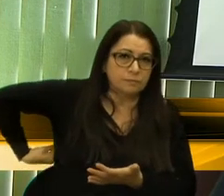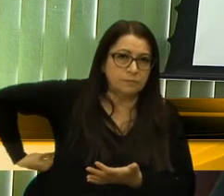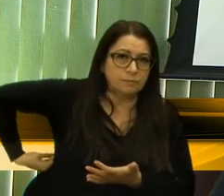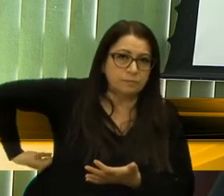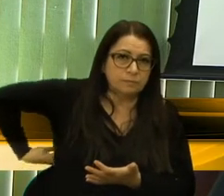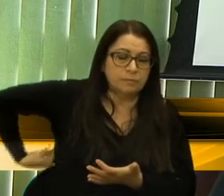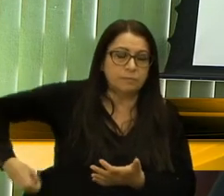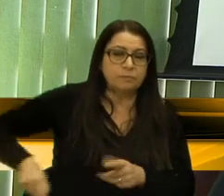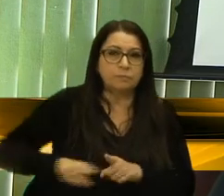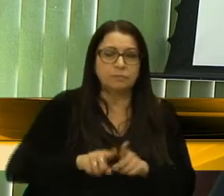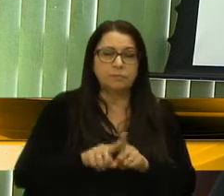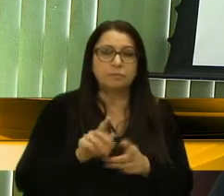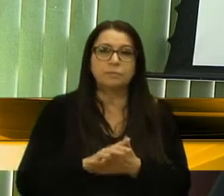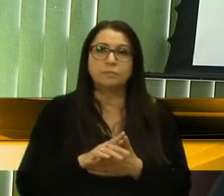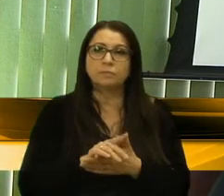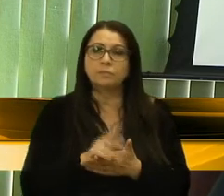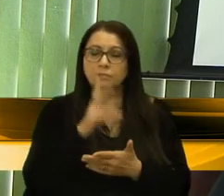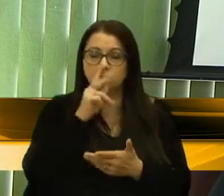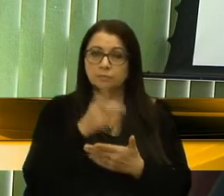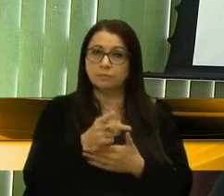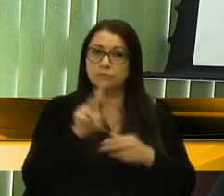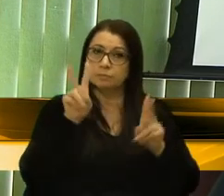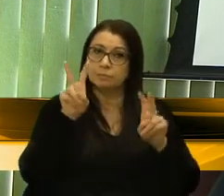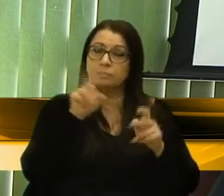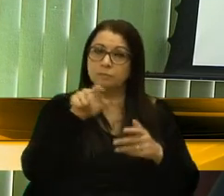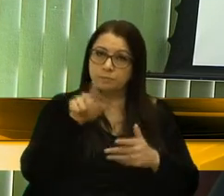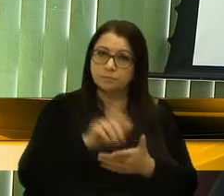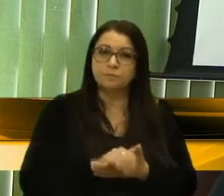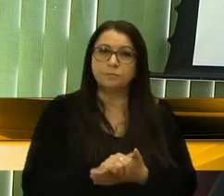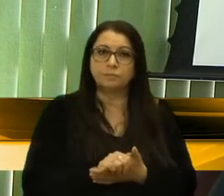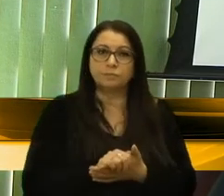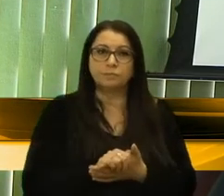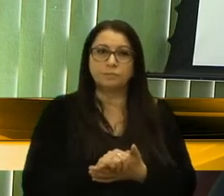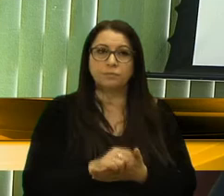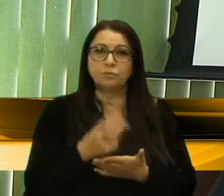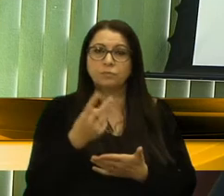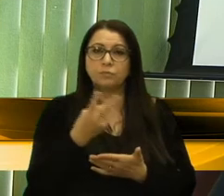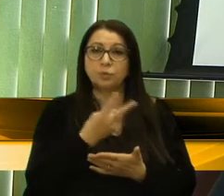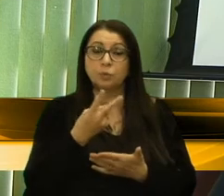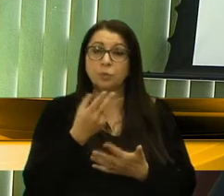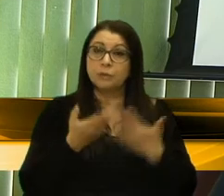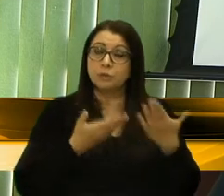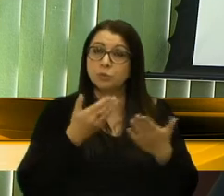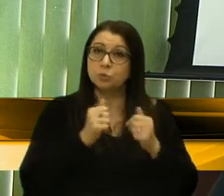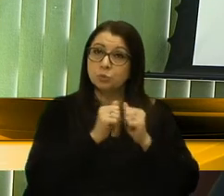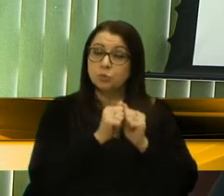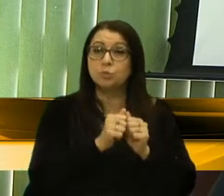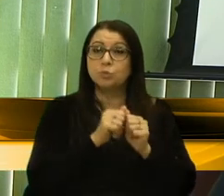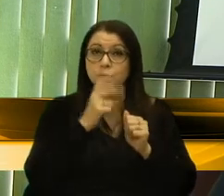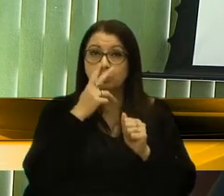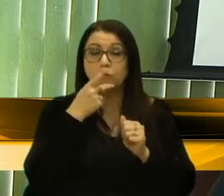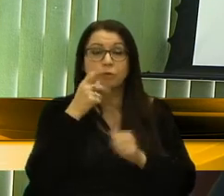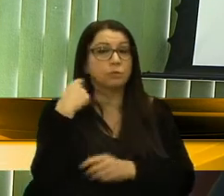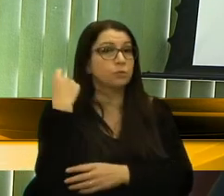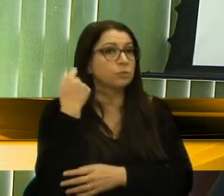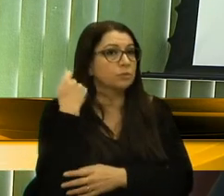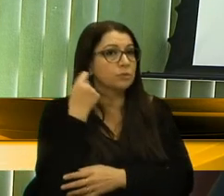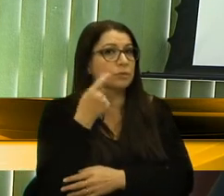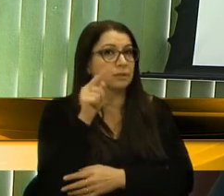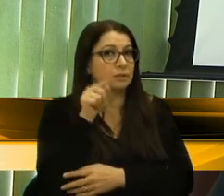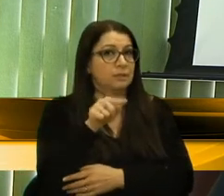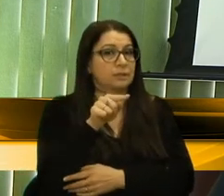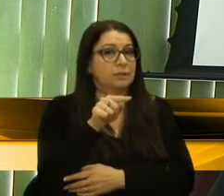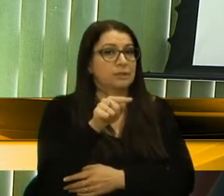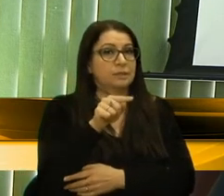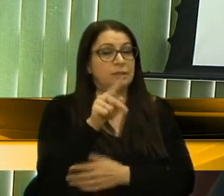Ou também, conforme o assunto, os dois atendem juntos, como se diz os gaúchos. Isso é